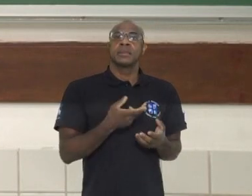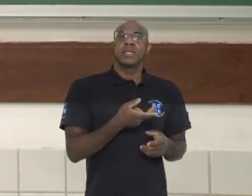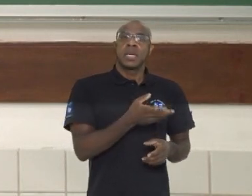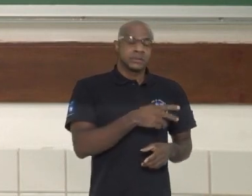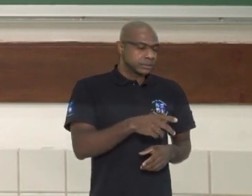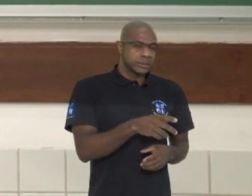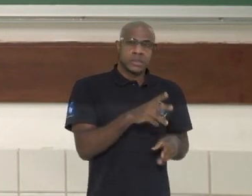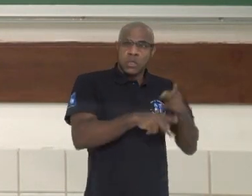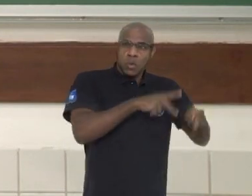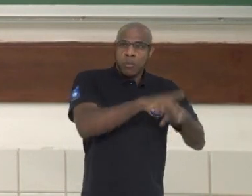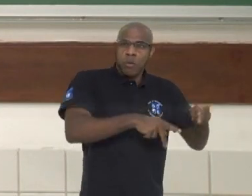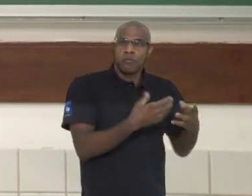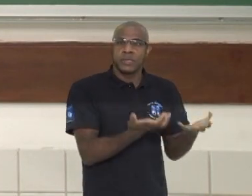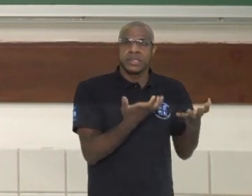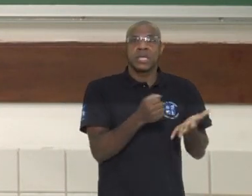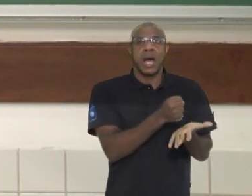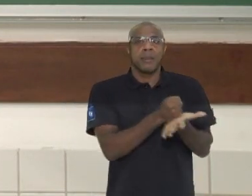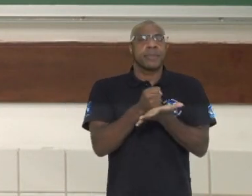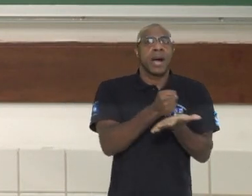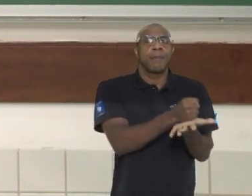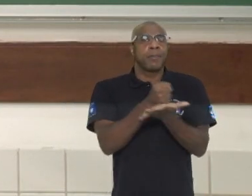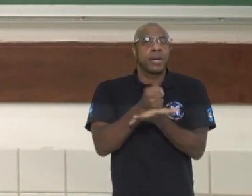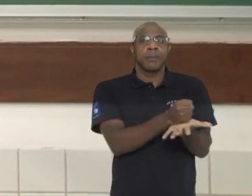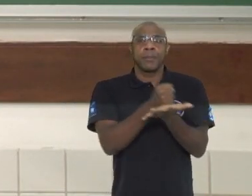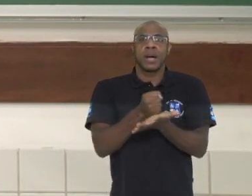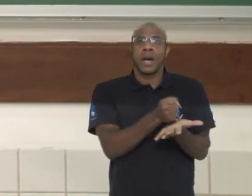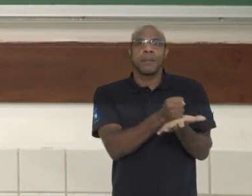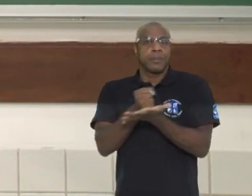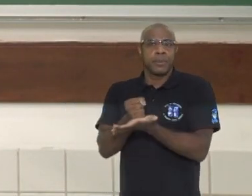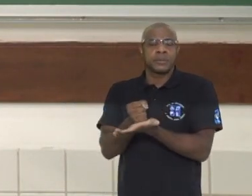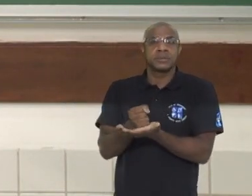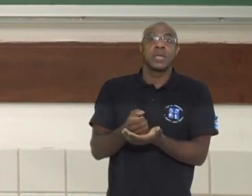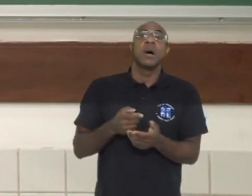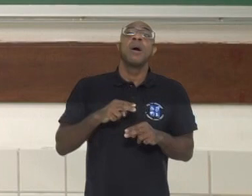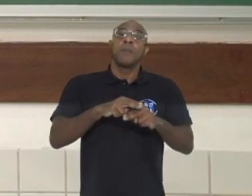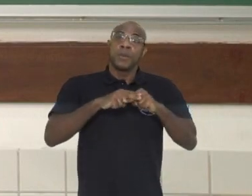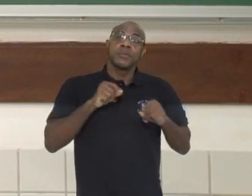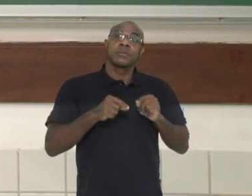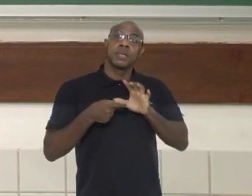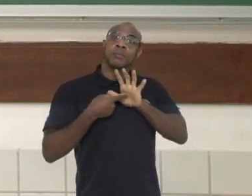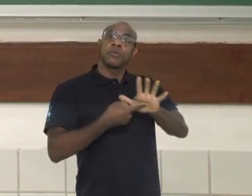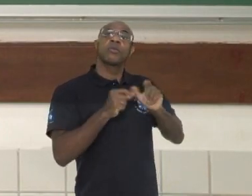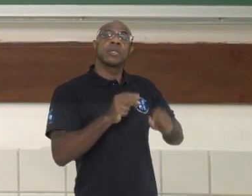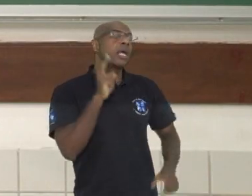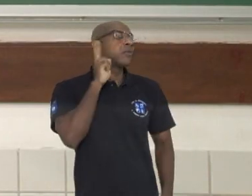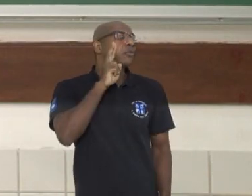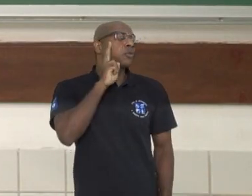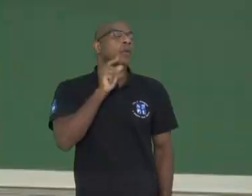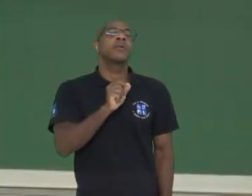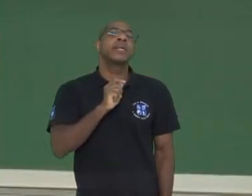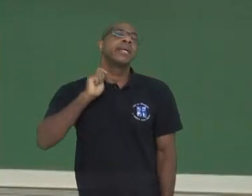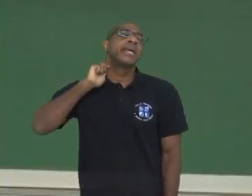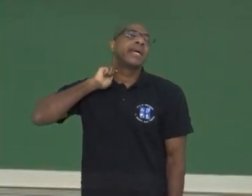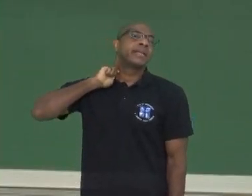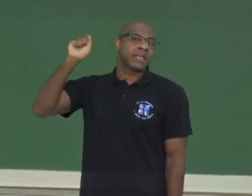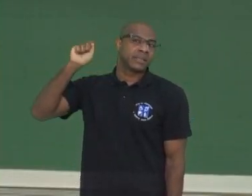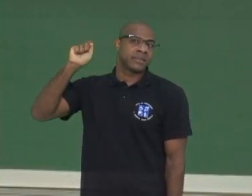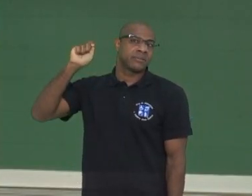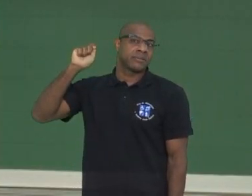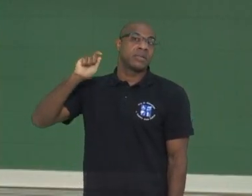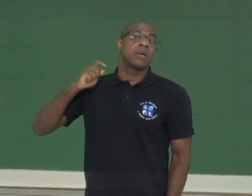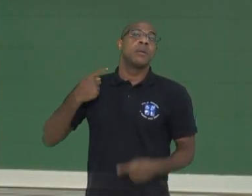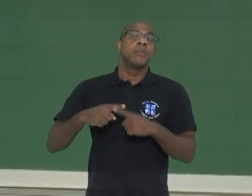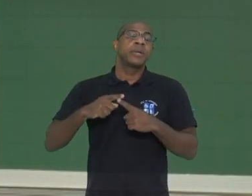disso, recorreu-se à história, à figura de Tiradentes. Por quê? Porque Tiradentes foi uma pessoa que